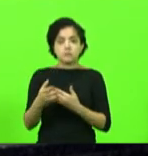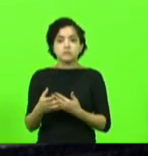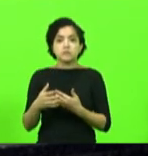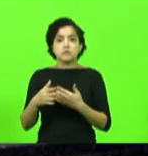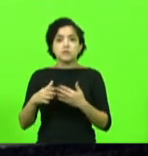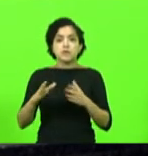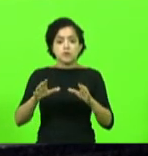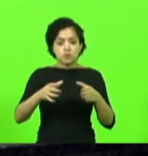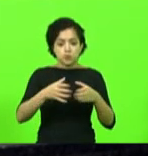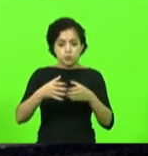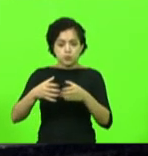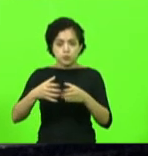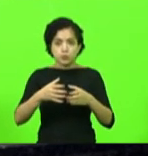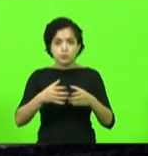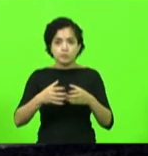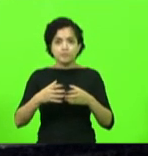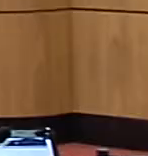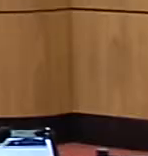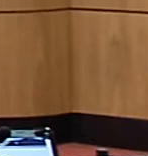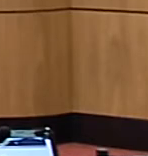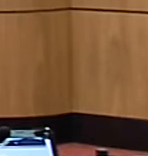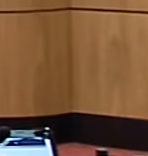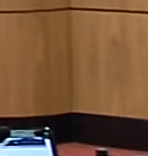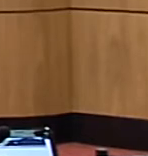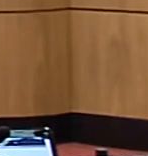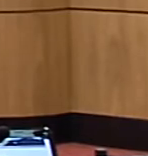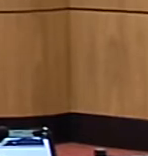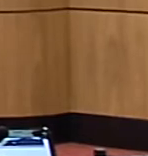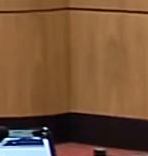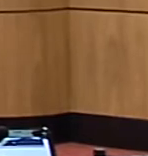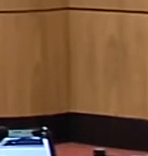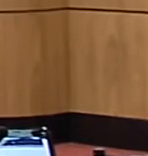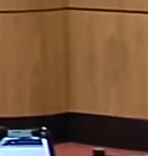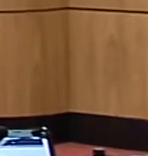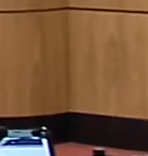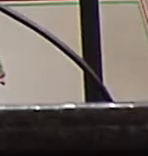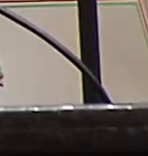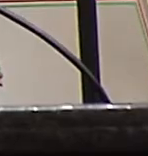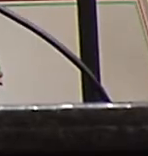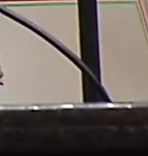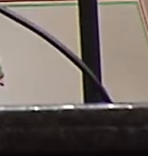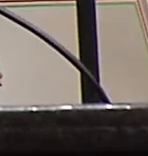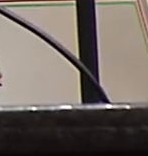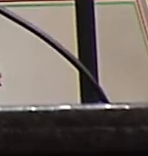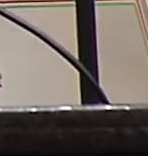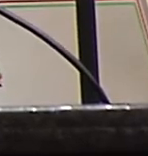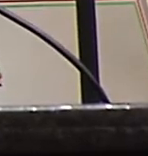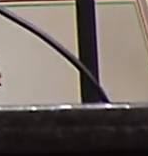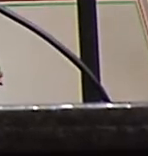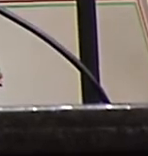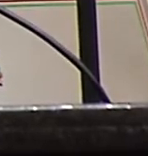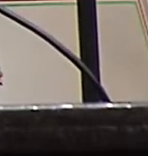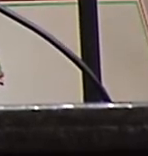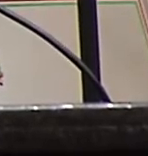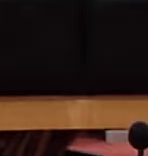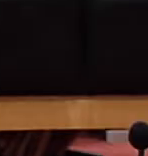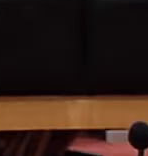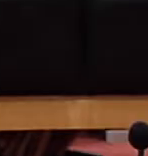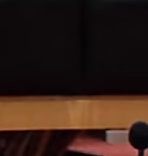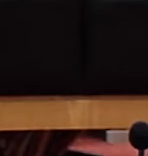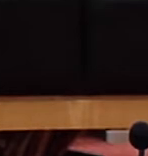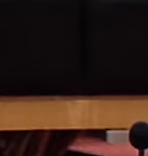de reconstrução mamária. Uma preocupação da entidade atualmente é em relação aos exames de mamografia,